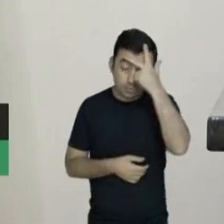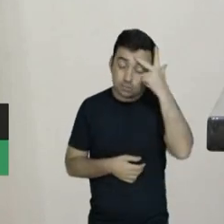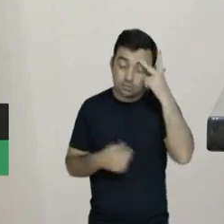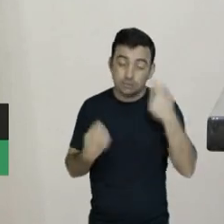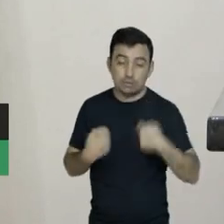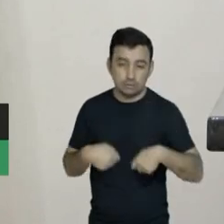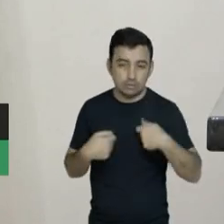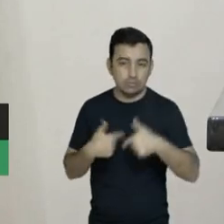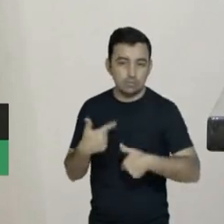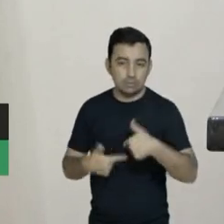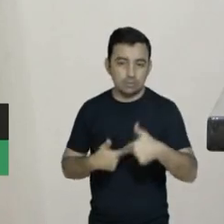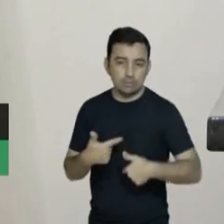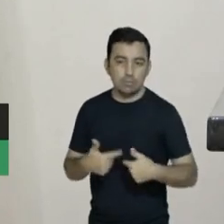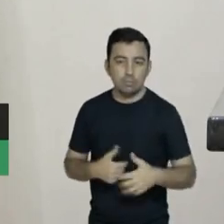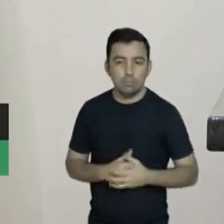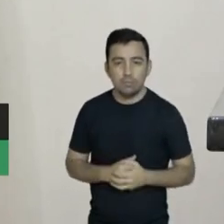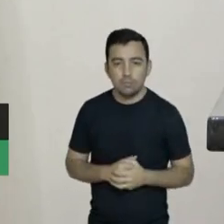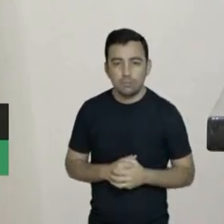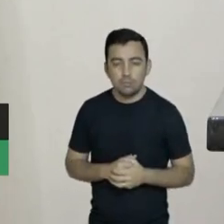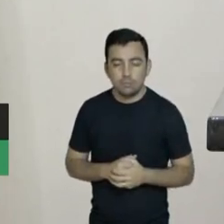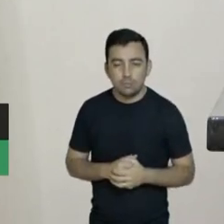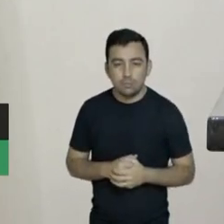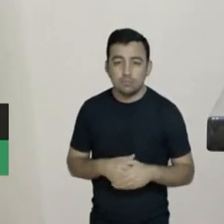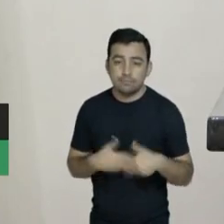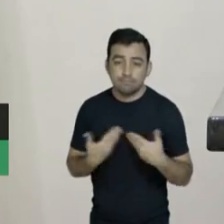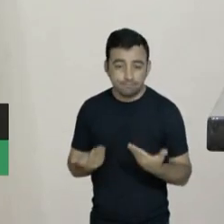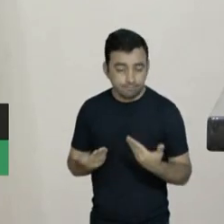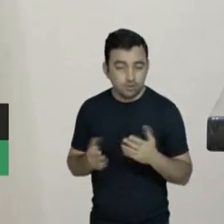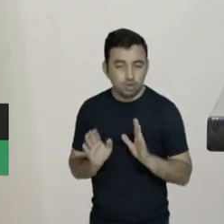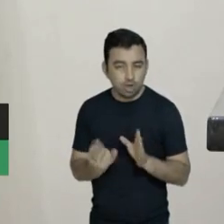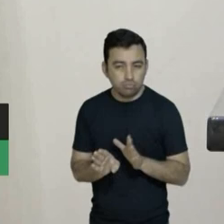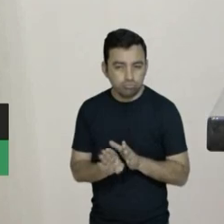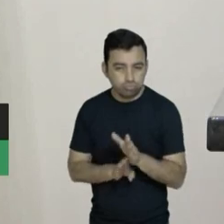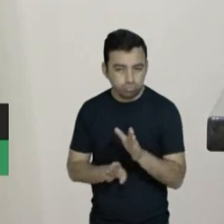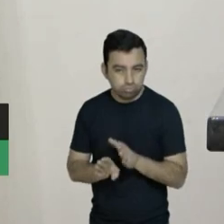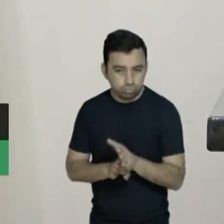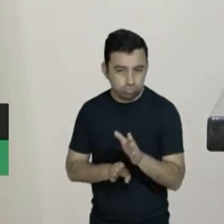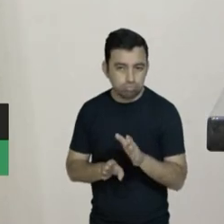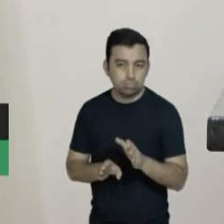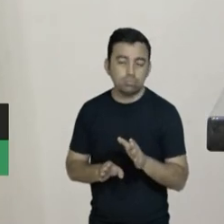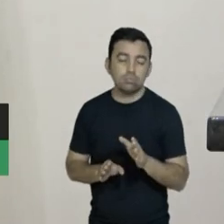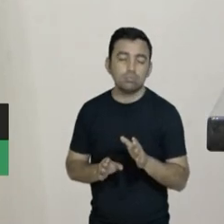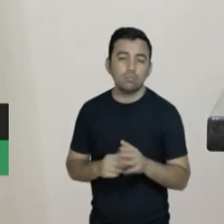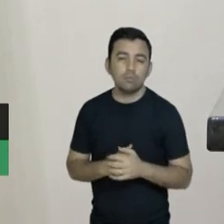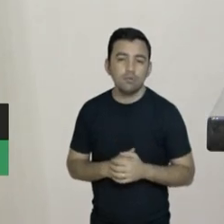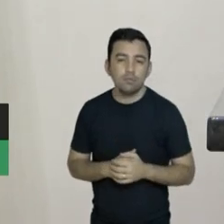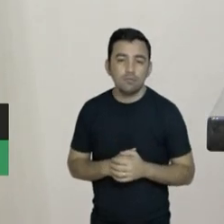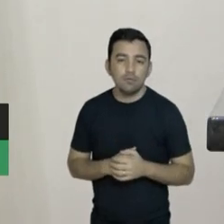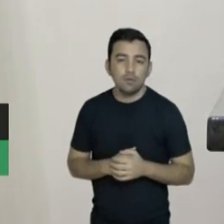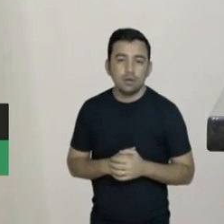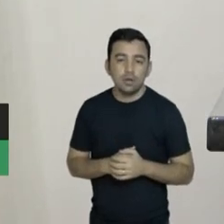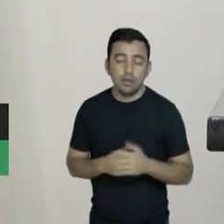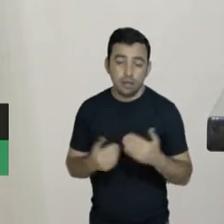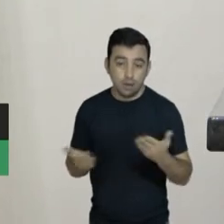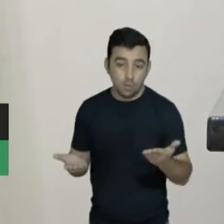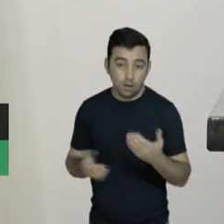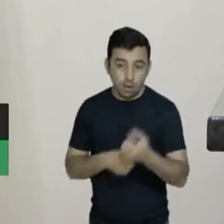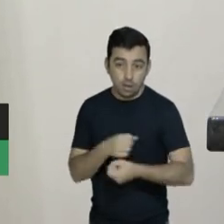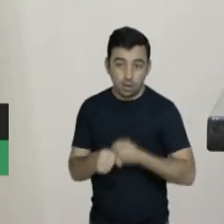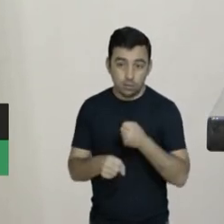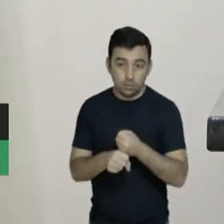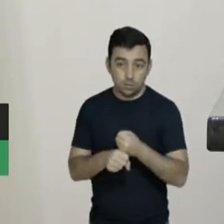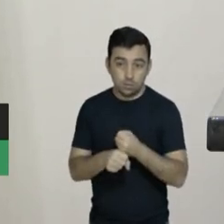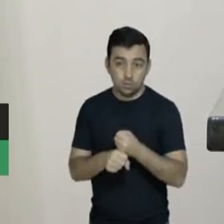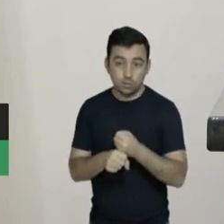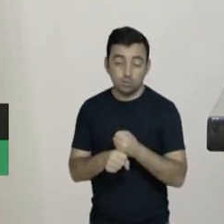trabalho. Com essas observações, senhor presidente, tenho a dizer que esse ano, que